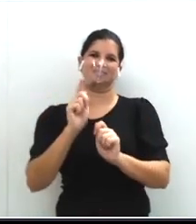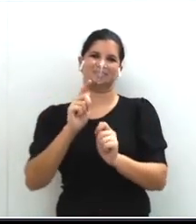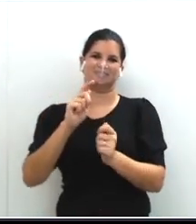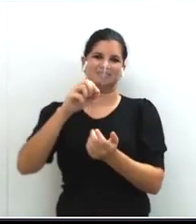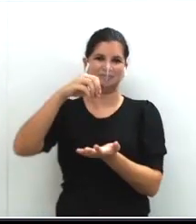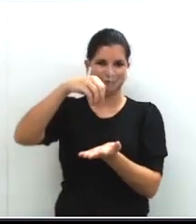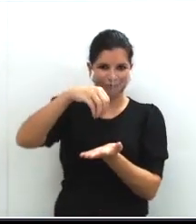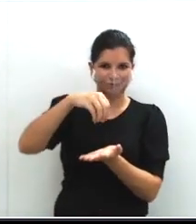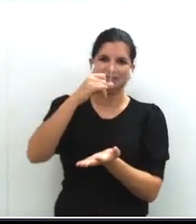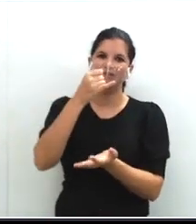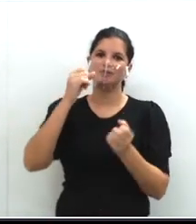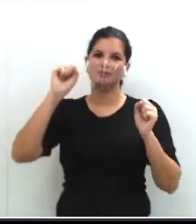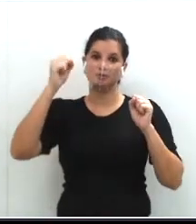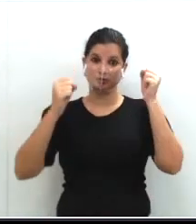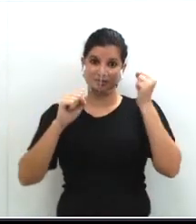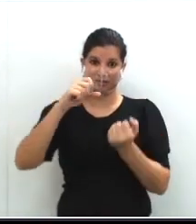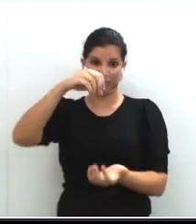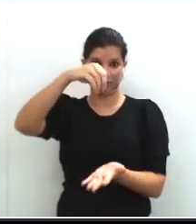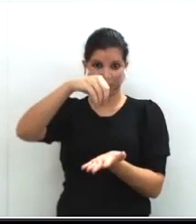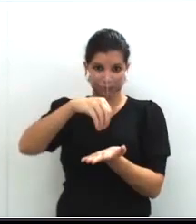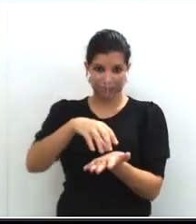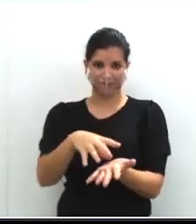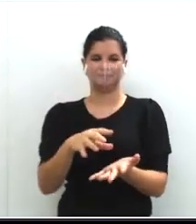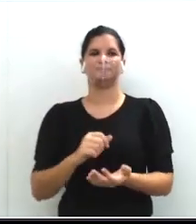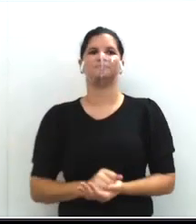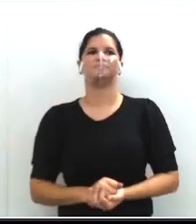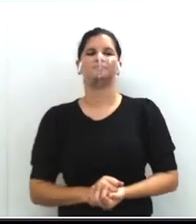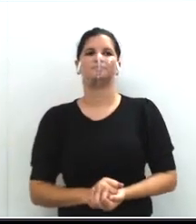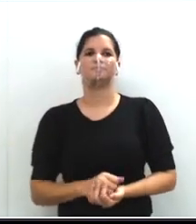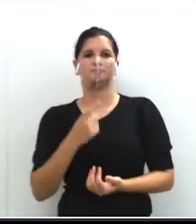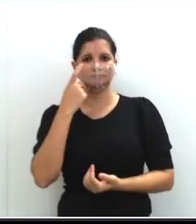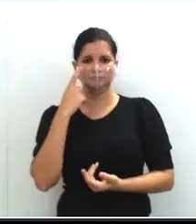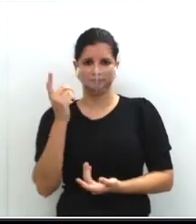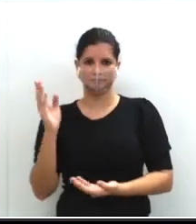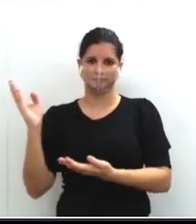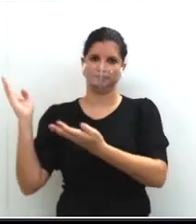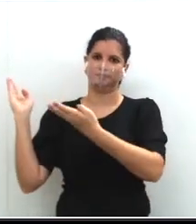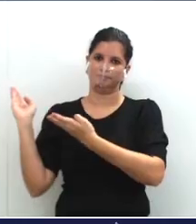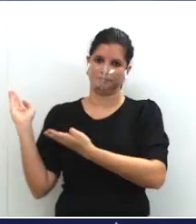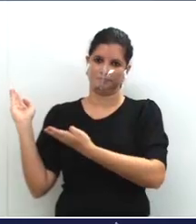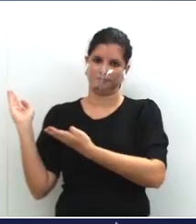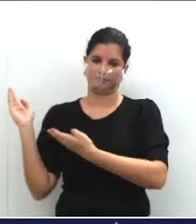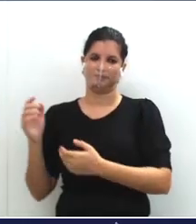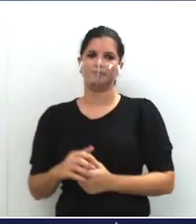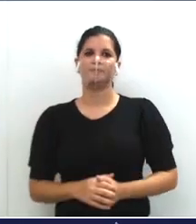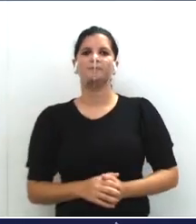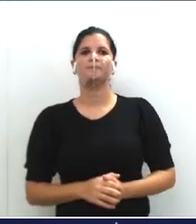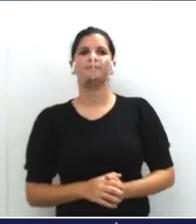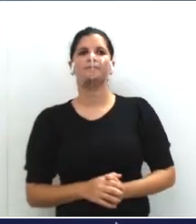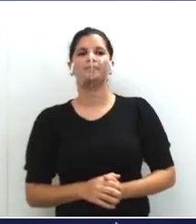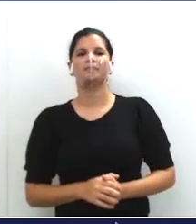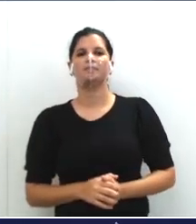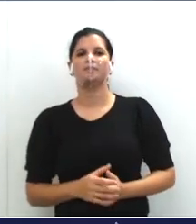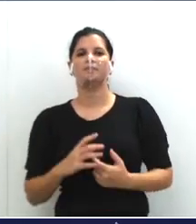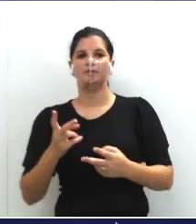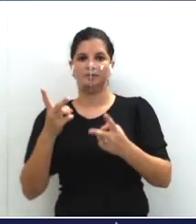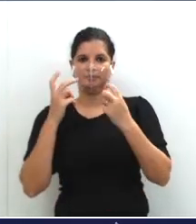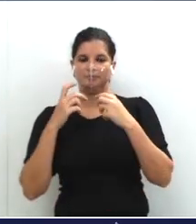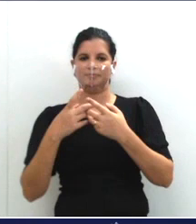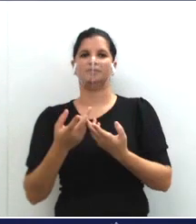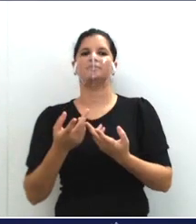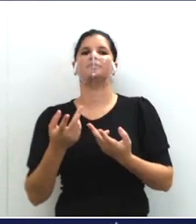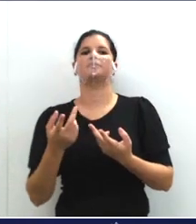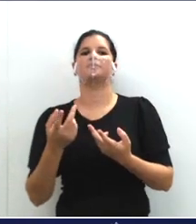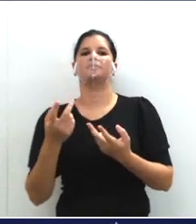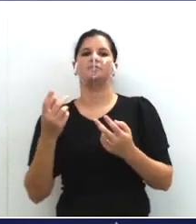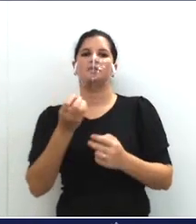uma usina nuclear. E aí eu gostaria que vocês observassem na telinha, né? Quando você vê aí na telinha, a